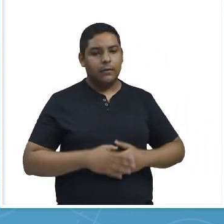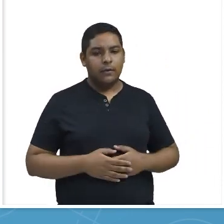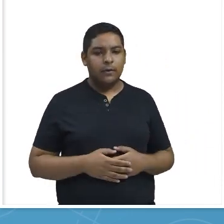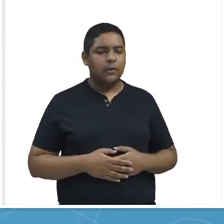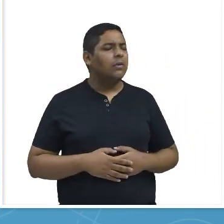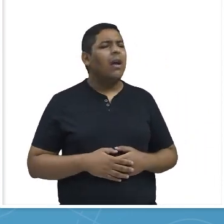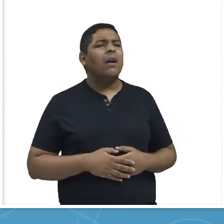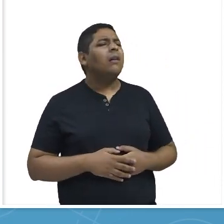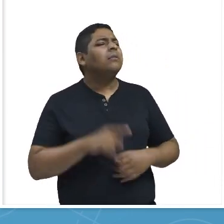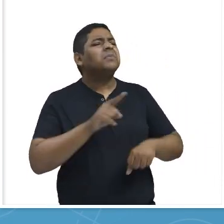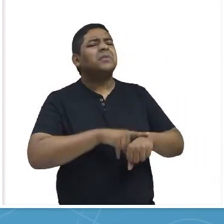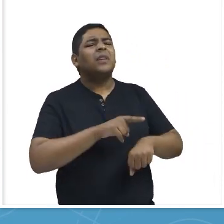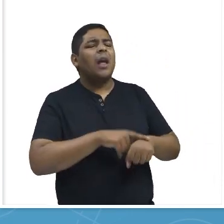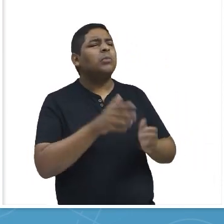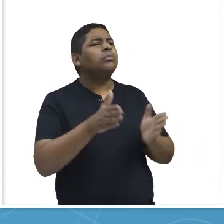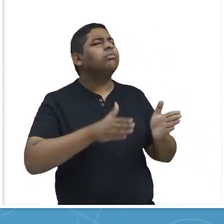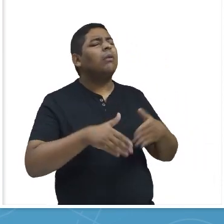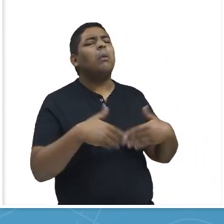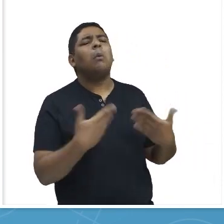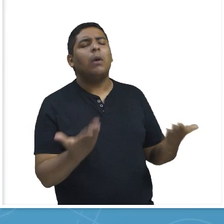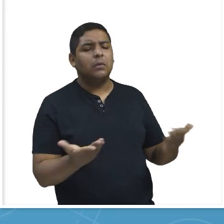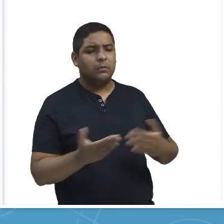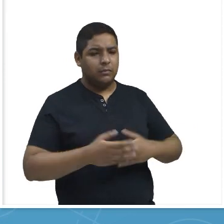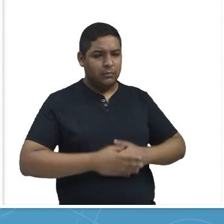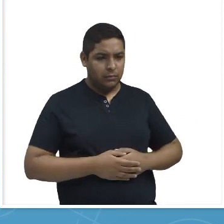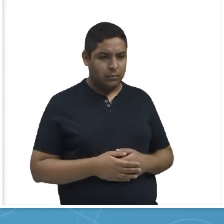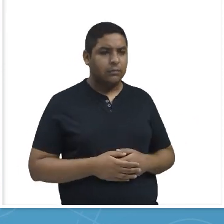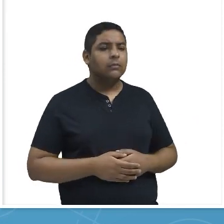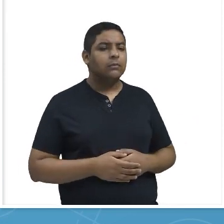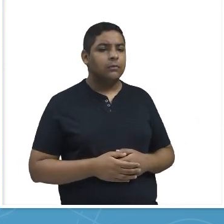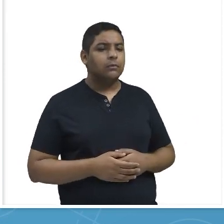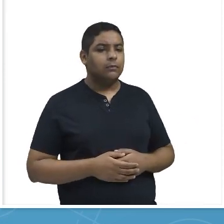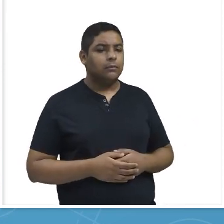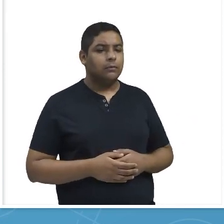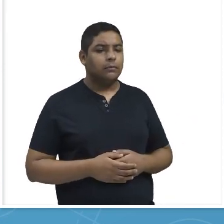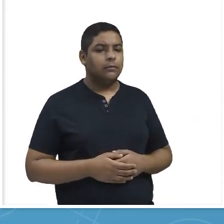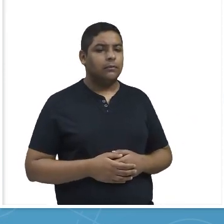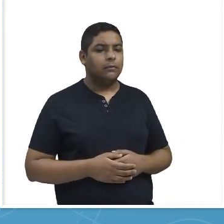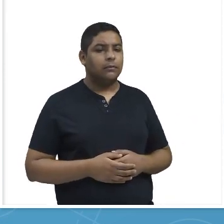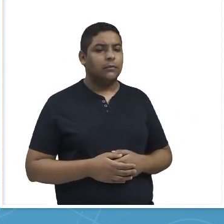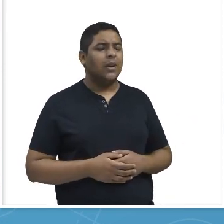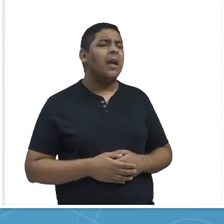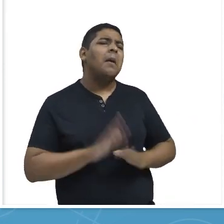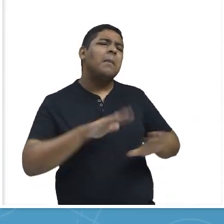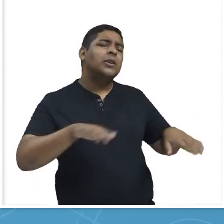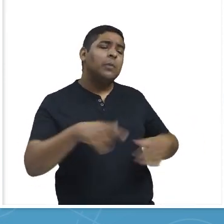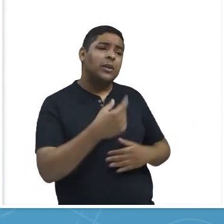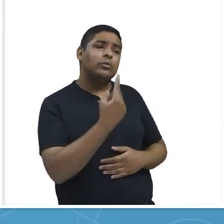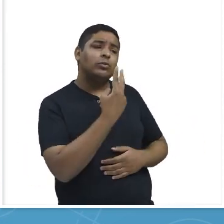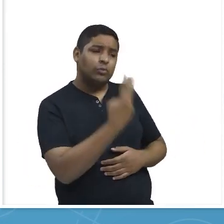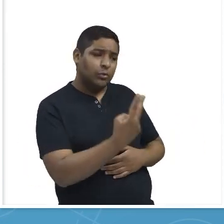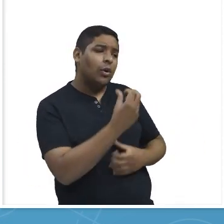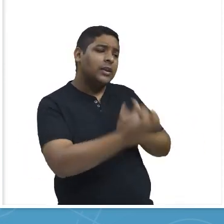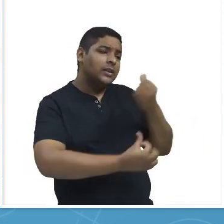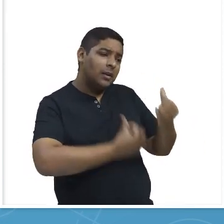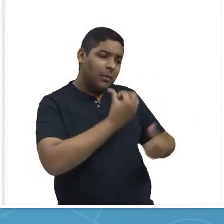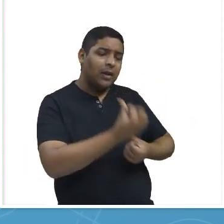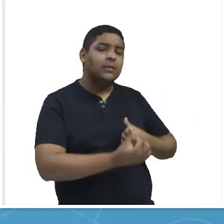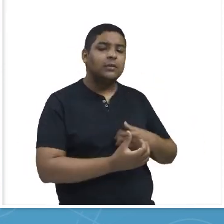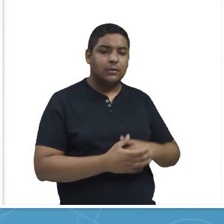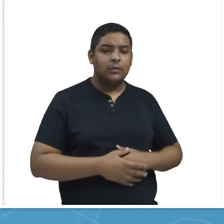tempo? E ele responde, well, I think 2 semesters at least. Bom, mais ou menos 2 semestres. Pelo menos, né?